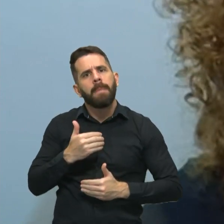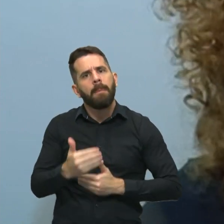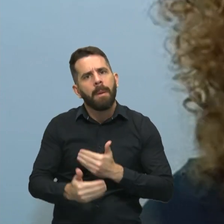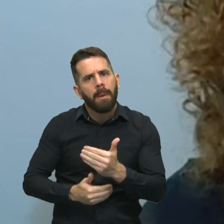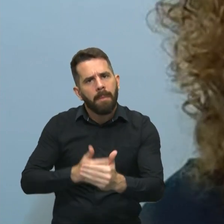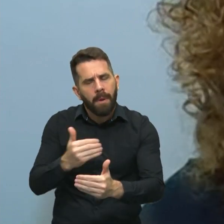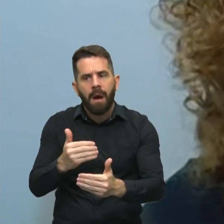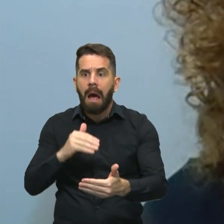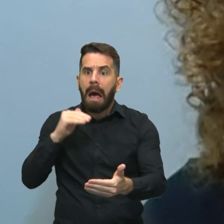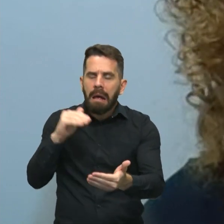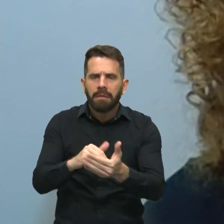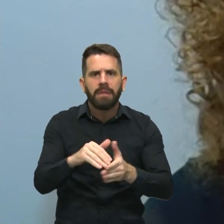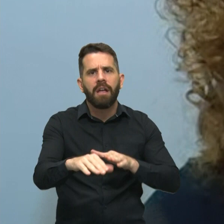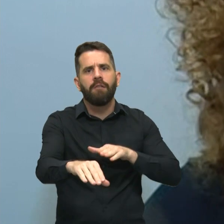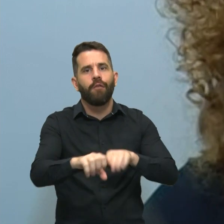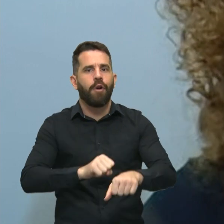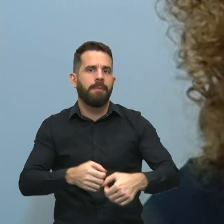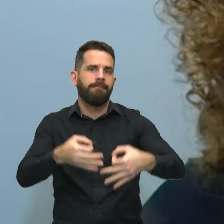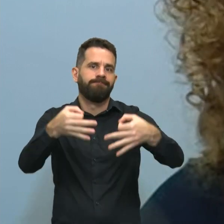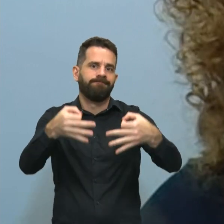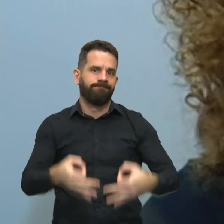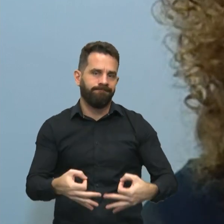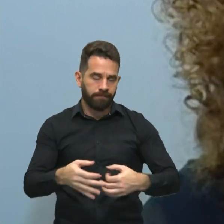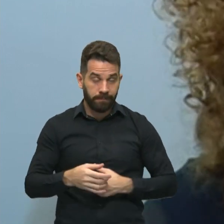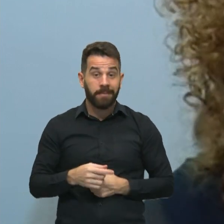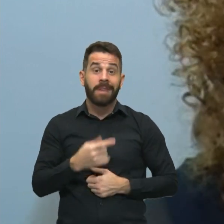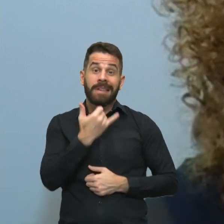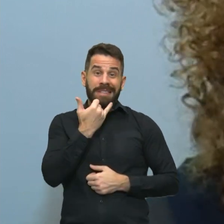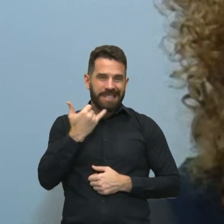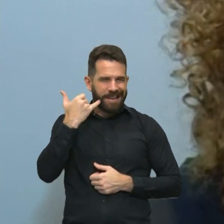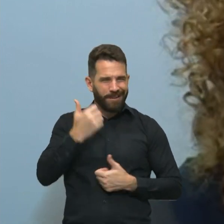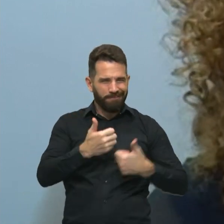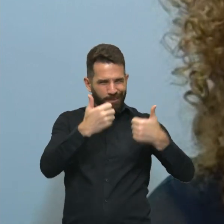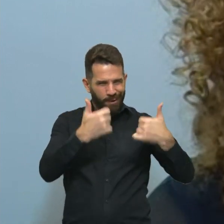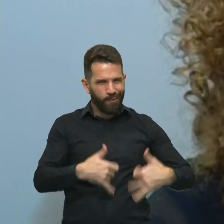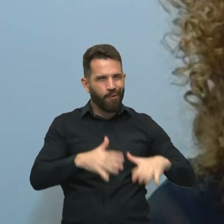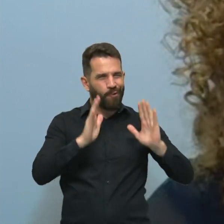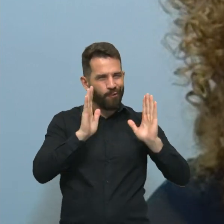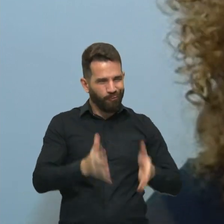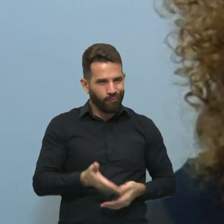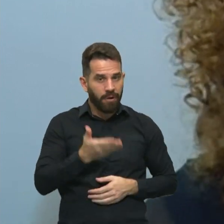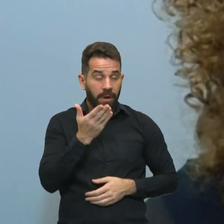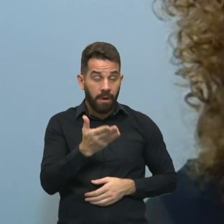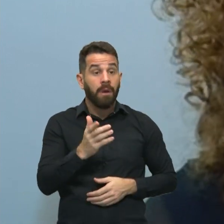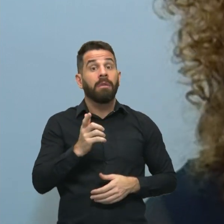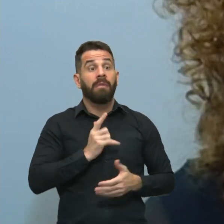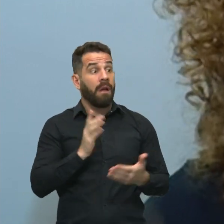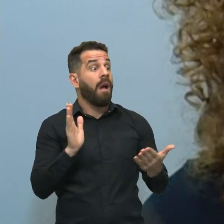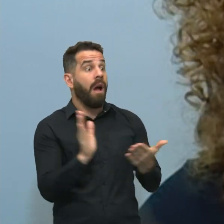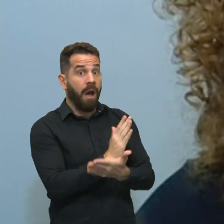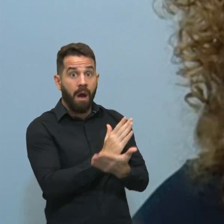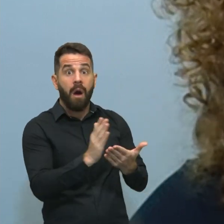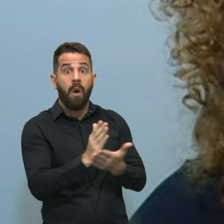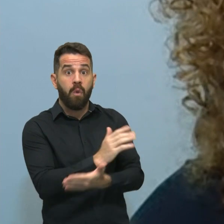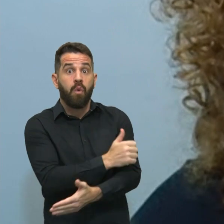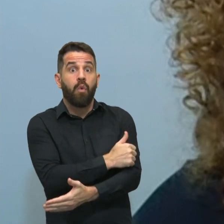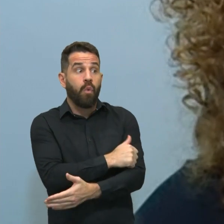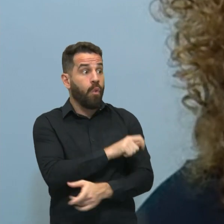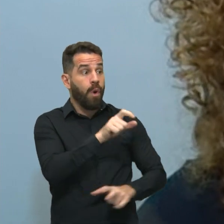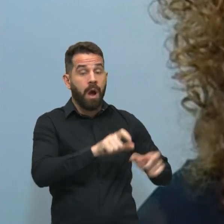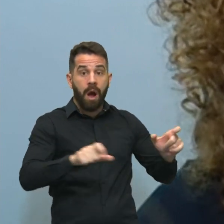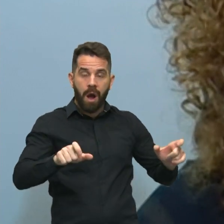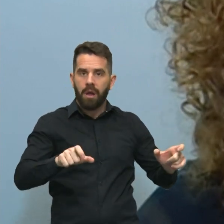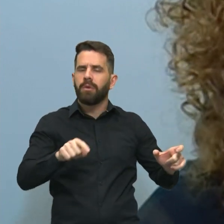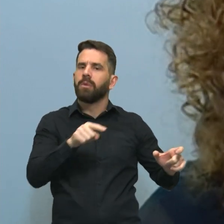forma exitosa, porque como o professor Israel mencionou muito bem, para alguns estudantes, a